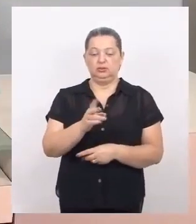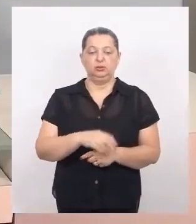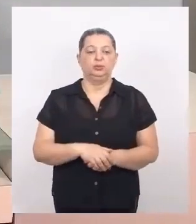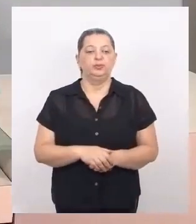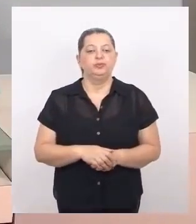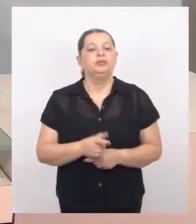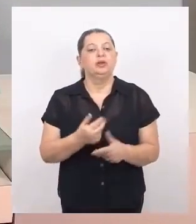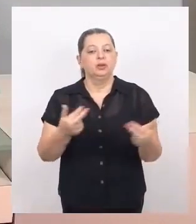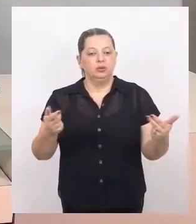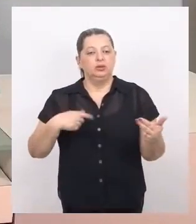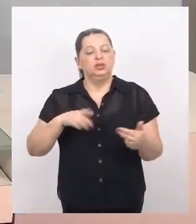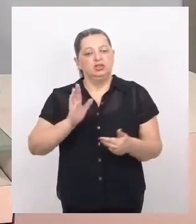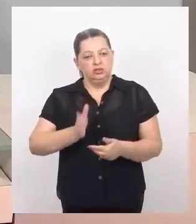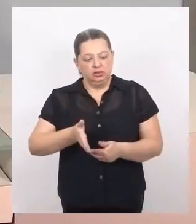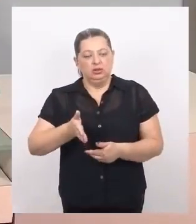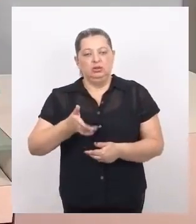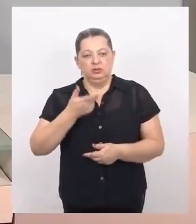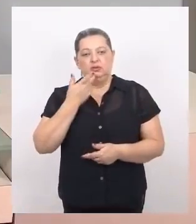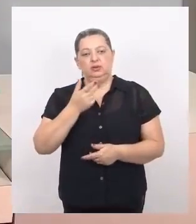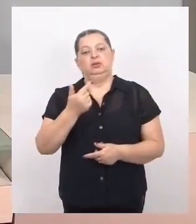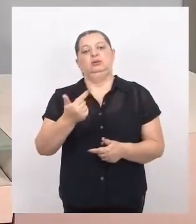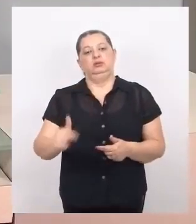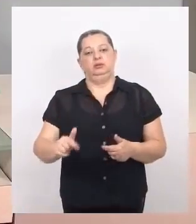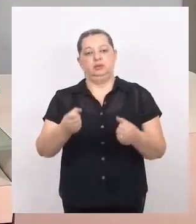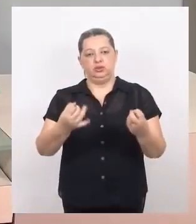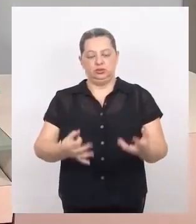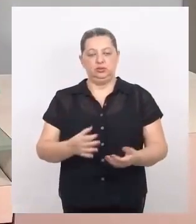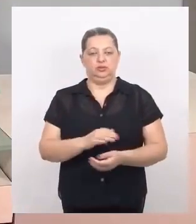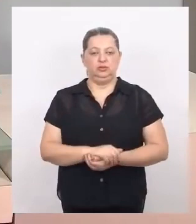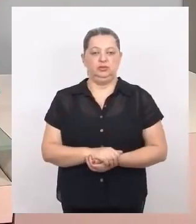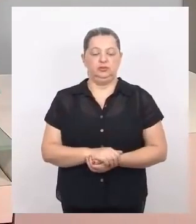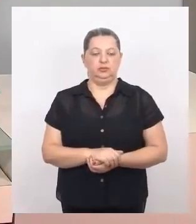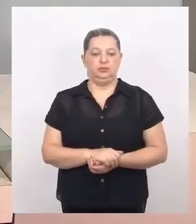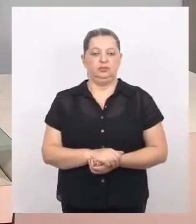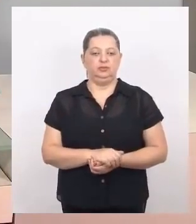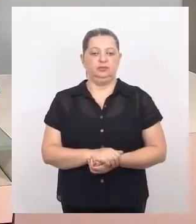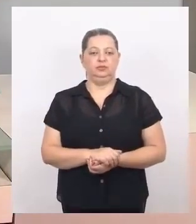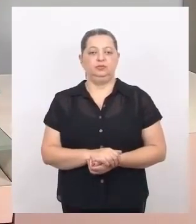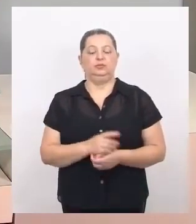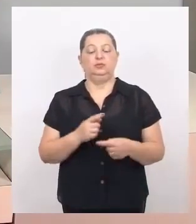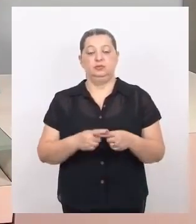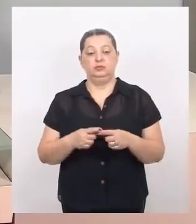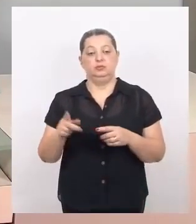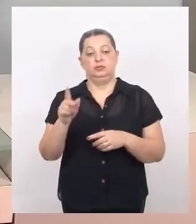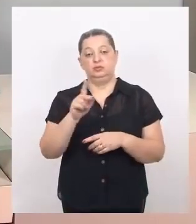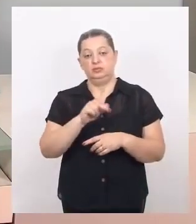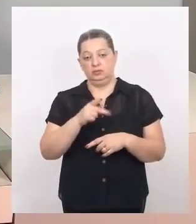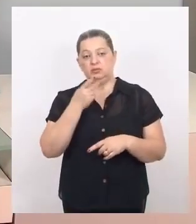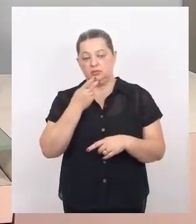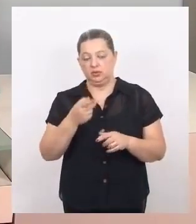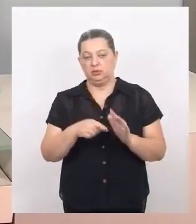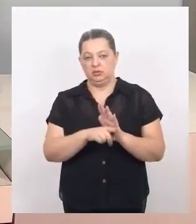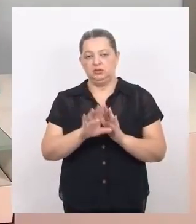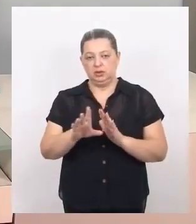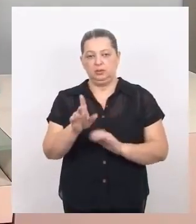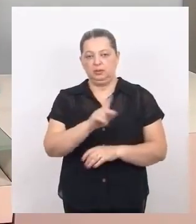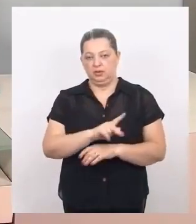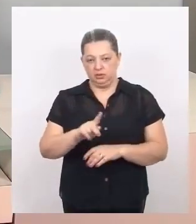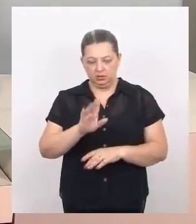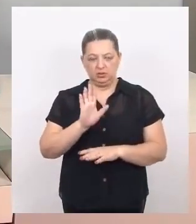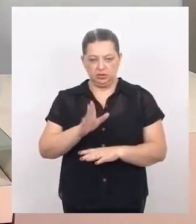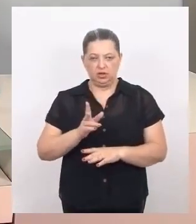de coisas que a gente já falou, que eu acho que vale a pena retomar. A professora Silvia pergunta: docente efetivo já pode ser atribuído para o